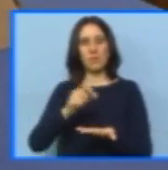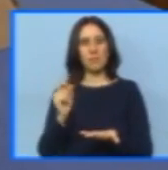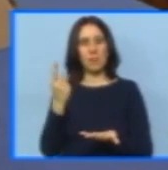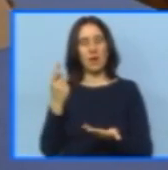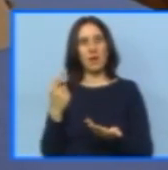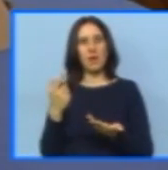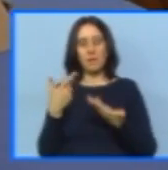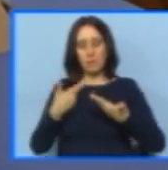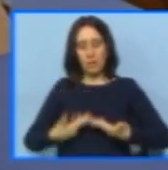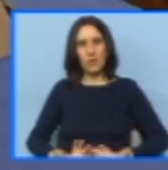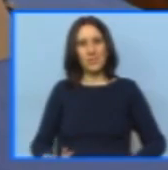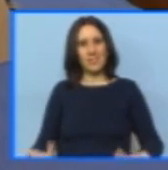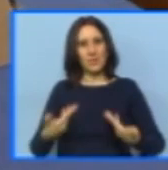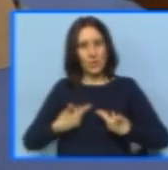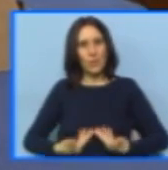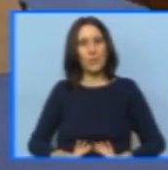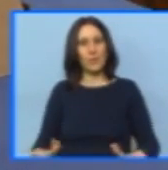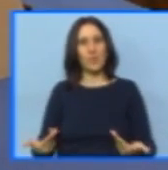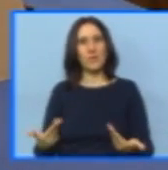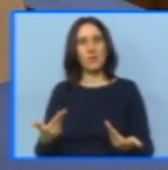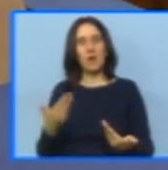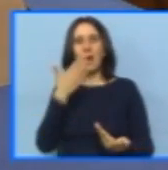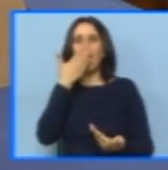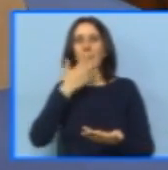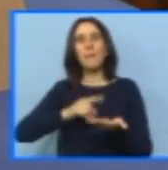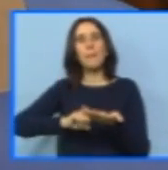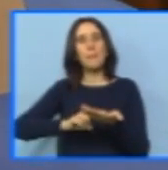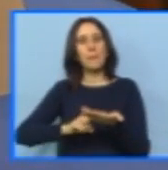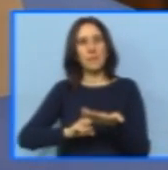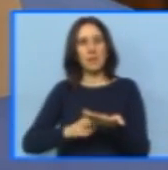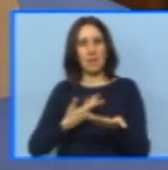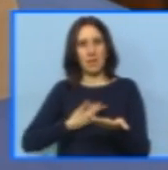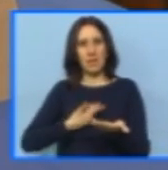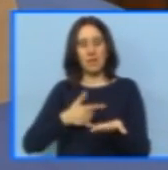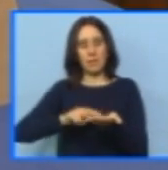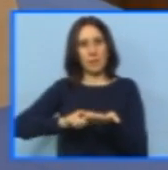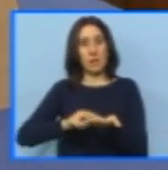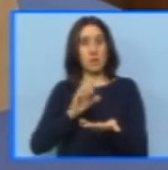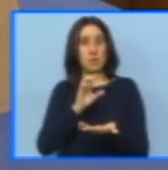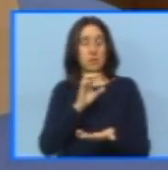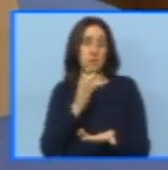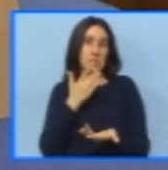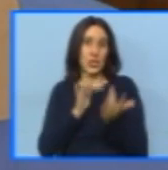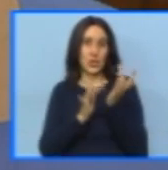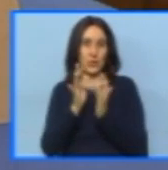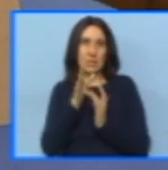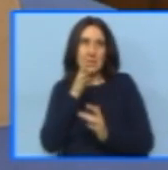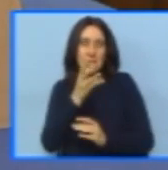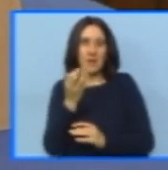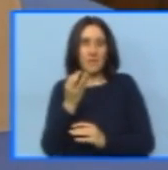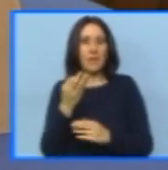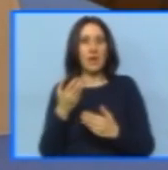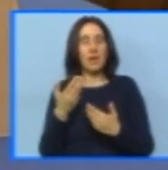precisamente mostrar: sou eu mesmo. E está aqui o meu bilhete de identidade, e o bilhete de identidade de Jesus, poderíamos dizer assim, é a marca